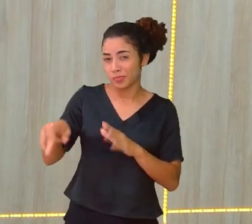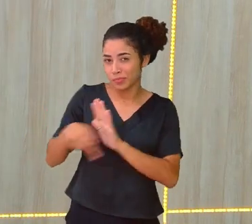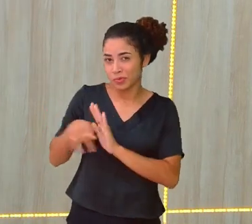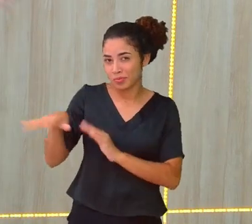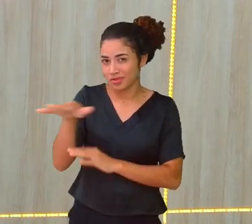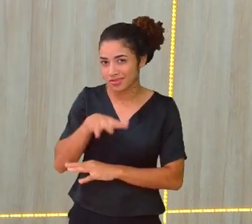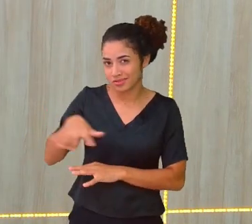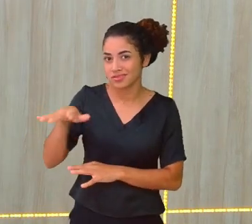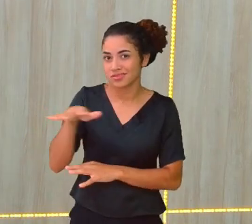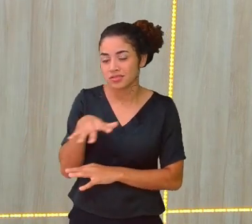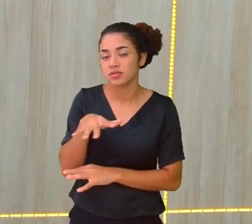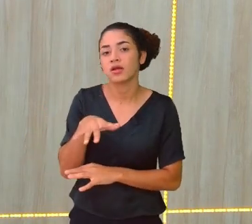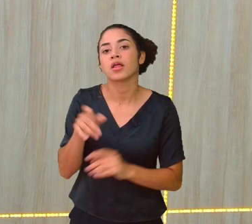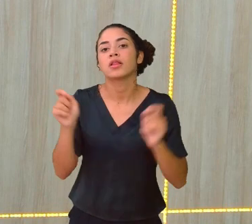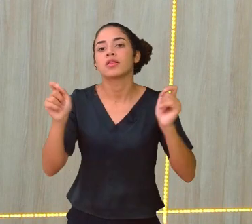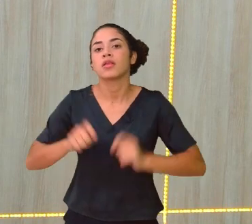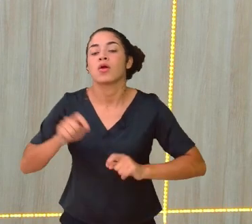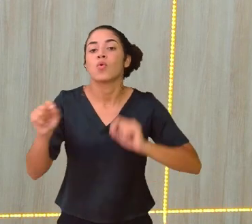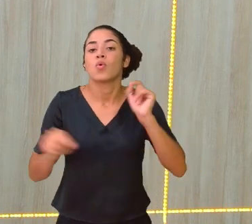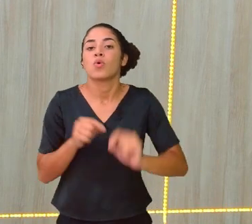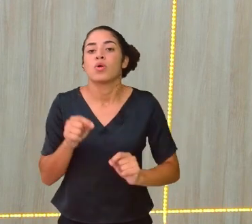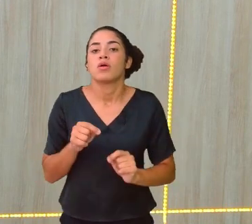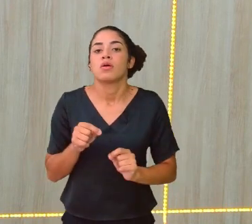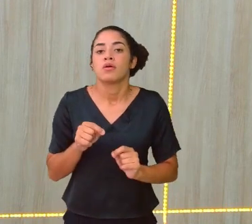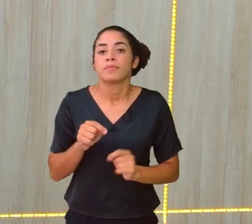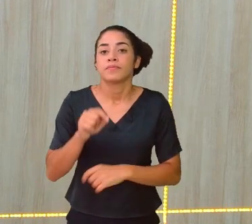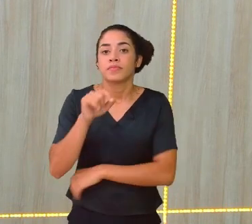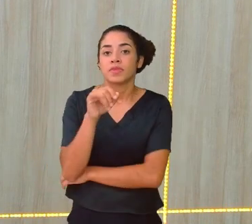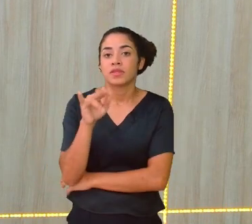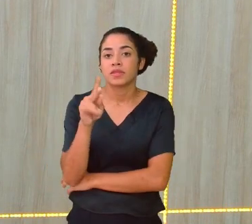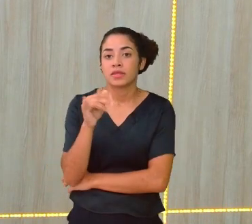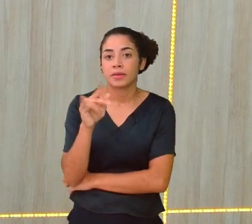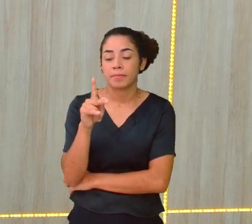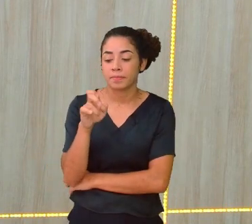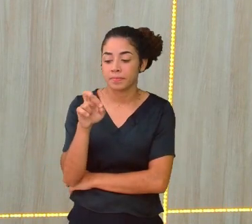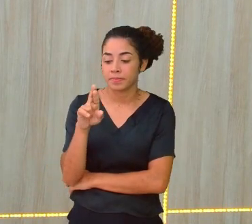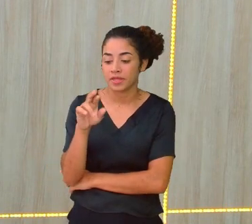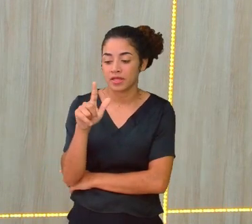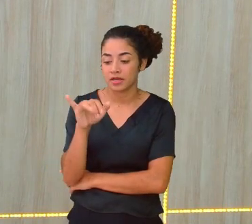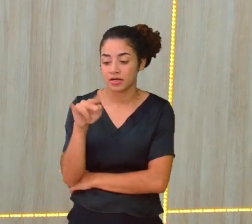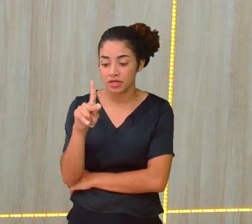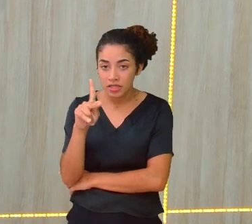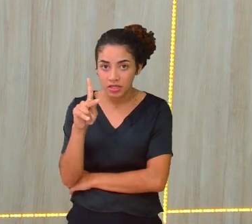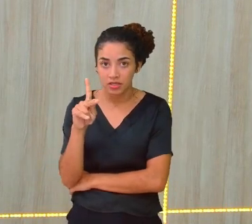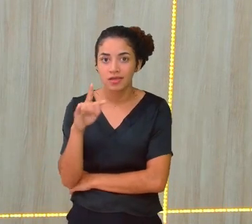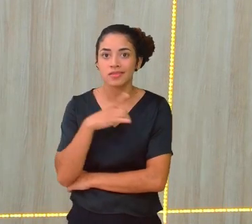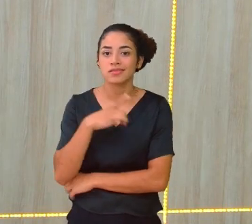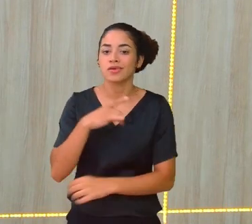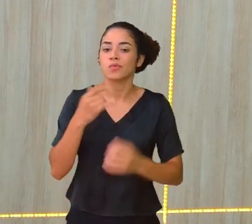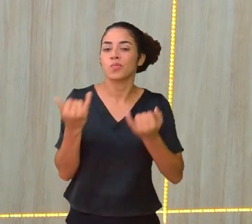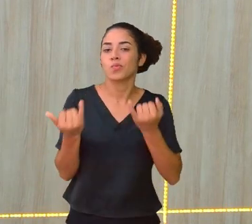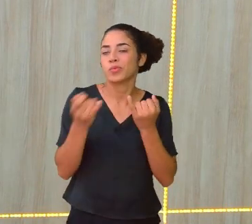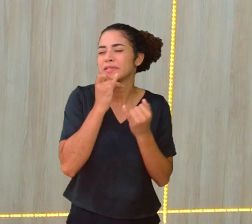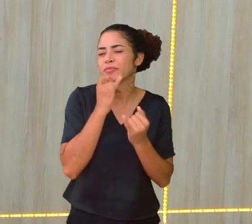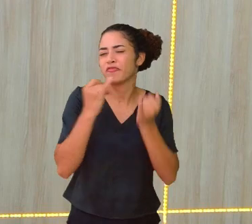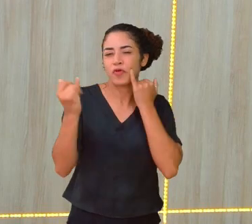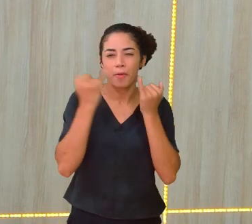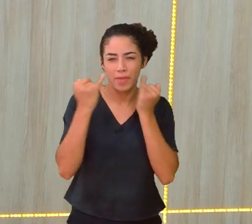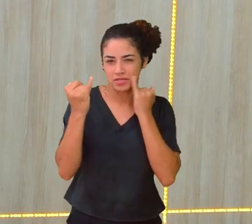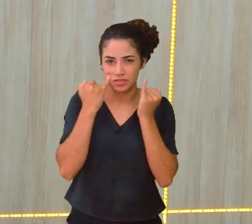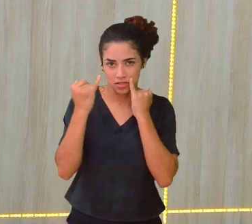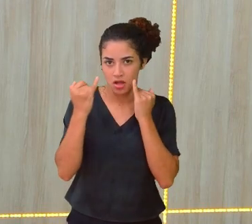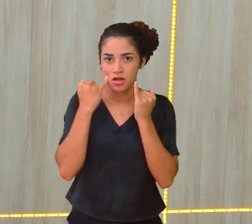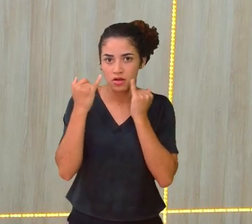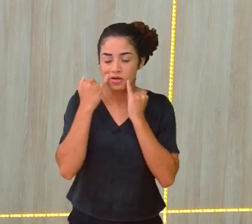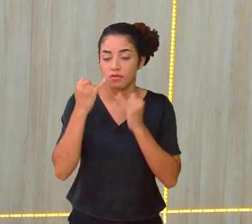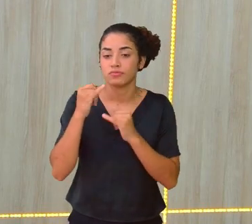do hiperlink, que faz com que a gente, por exemplo, tenha uma notícia online que possa ser constantemente atualizada através de